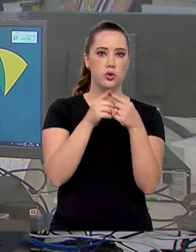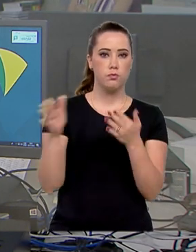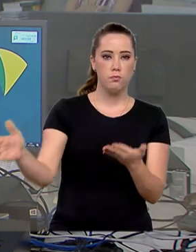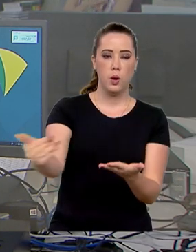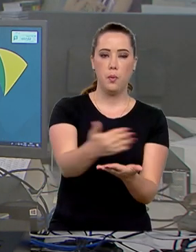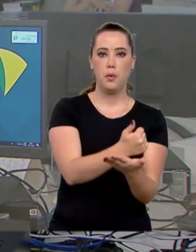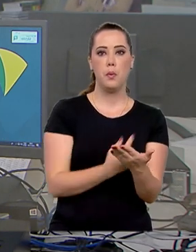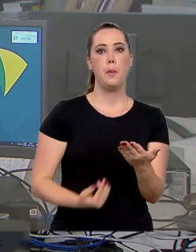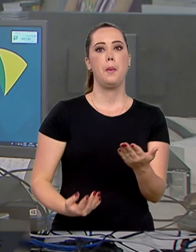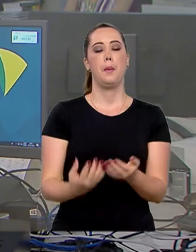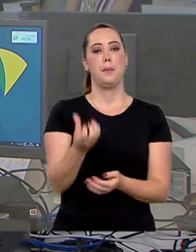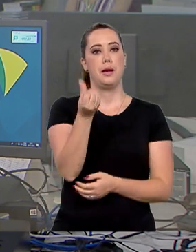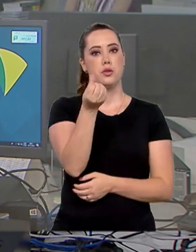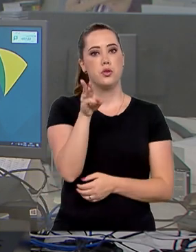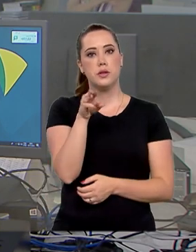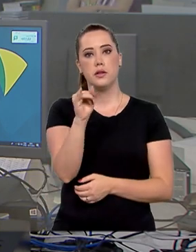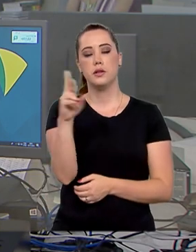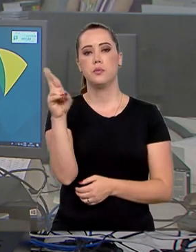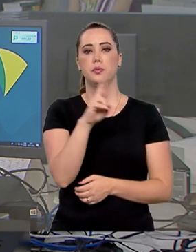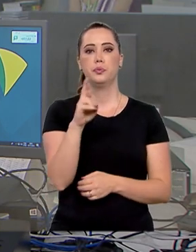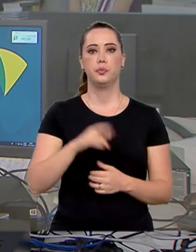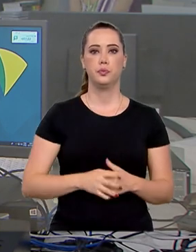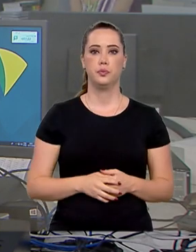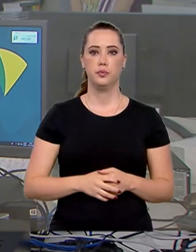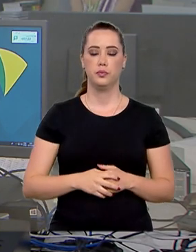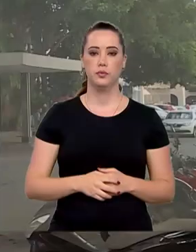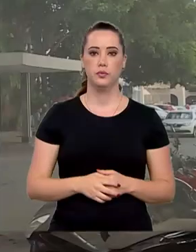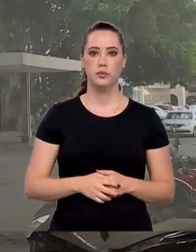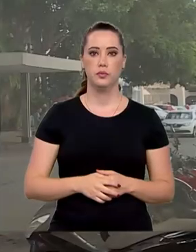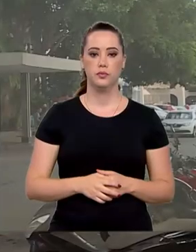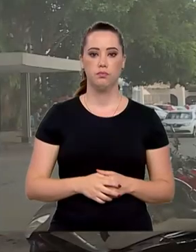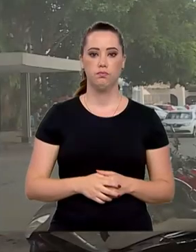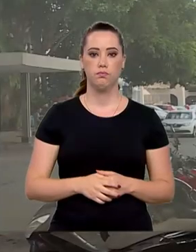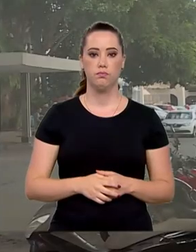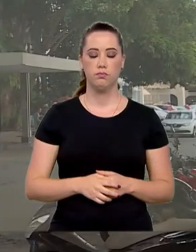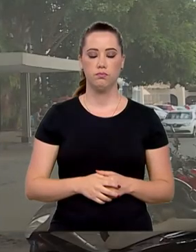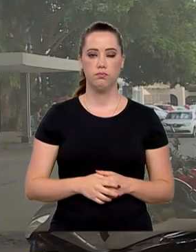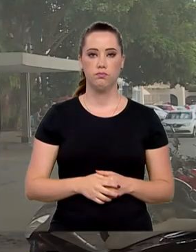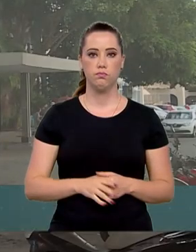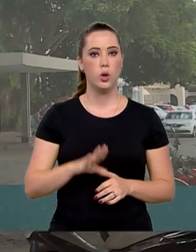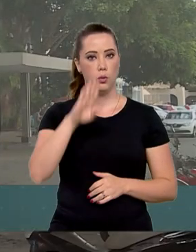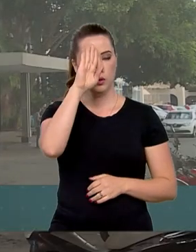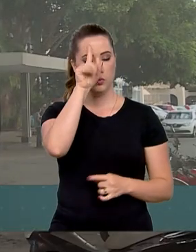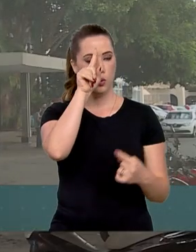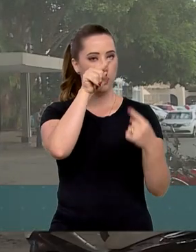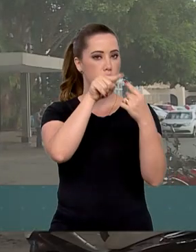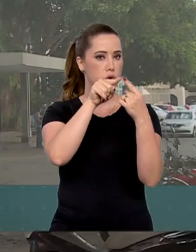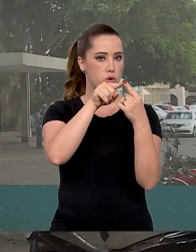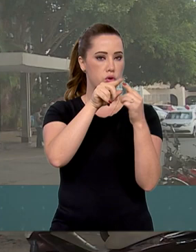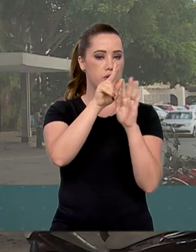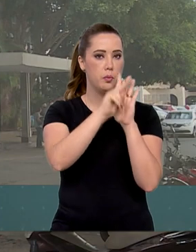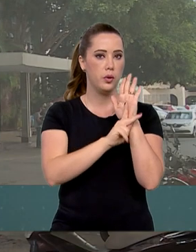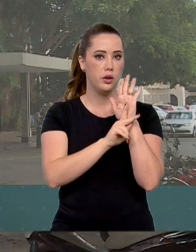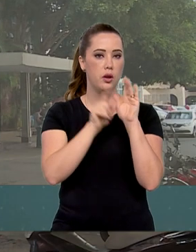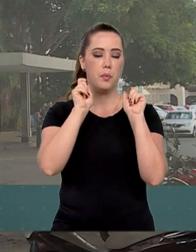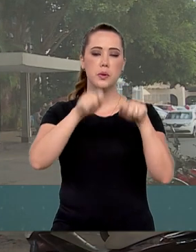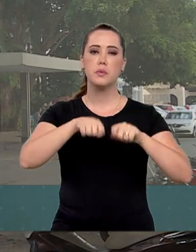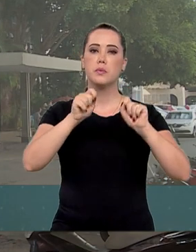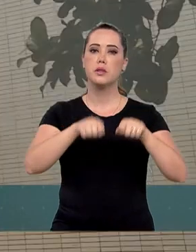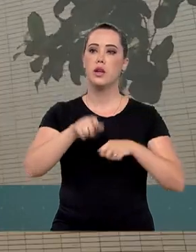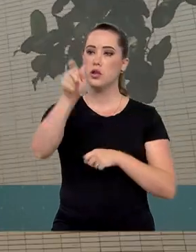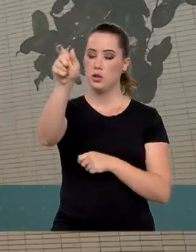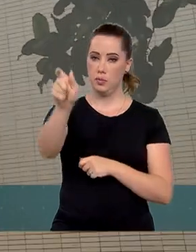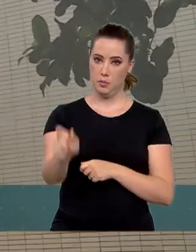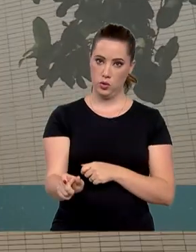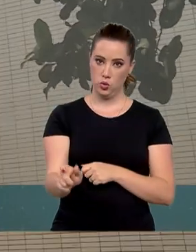arrecadar mais de 6 bilhões de reais. O principal objetivo da portaria é permitir que o